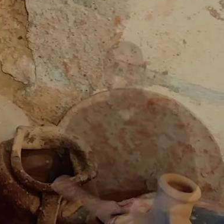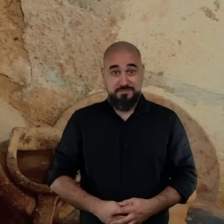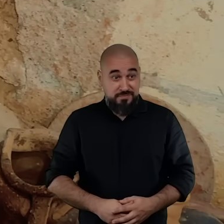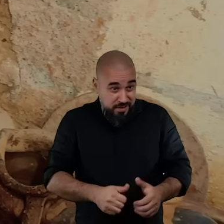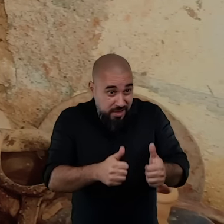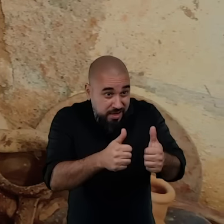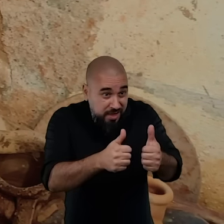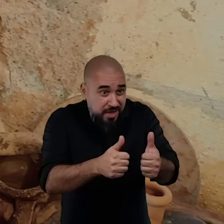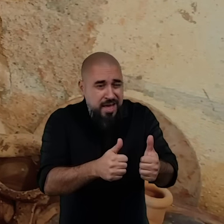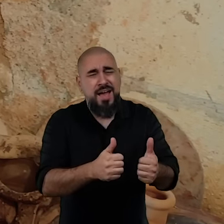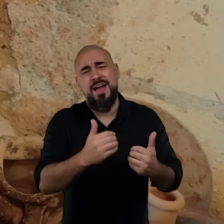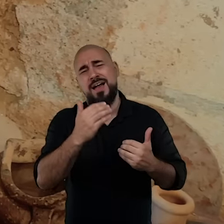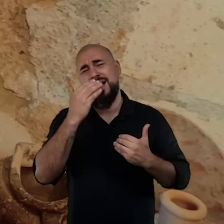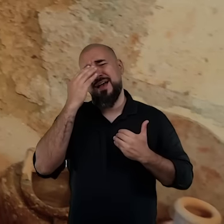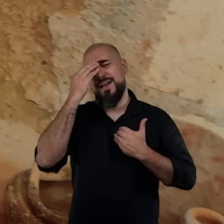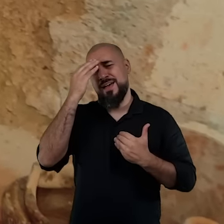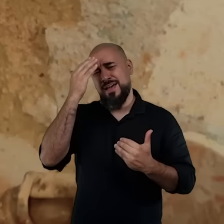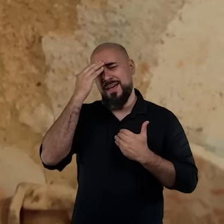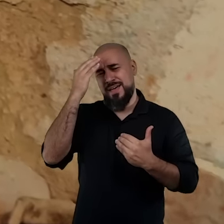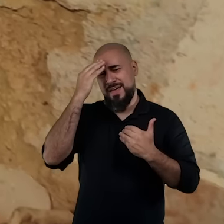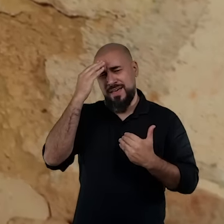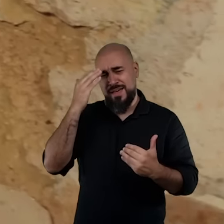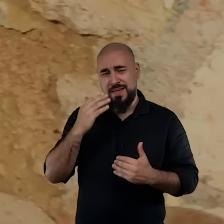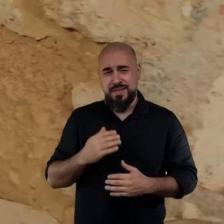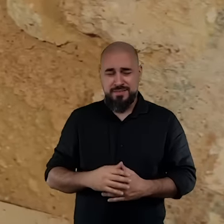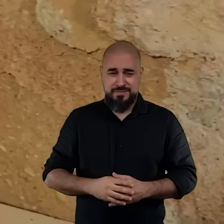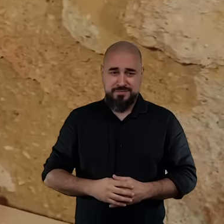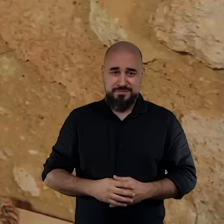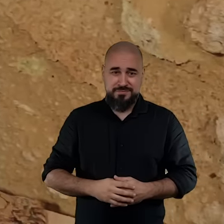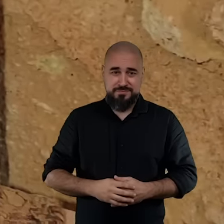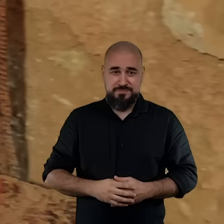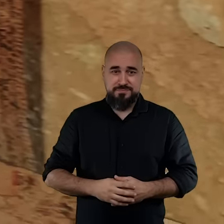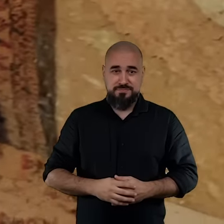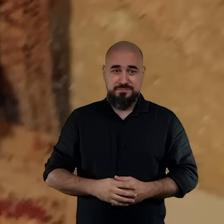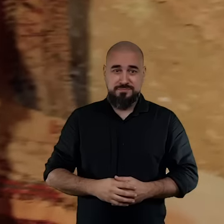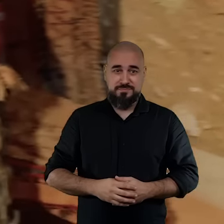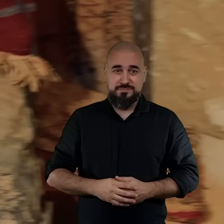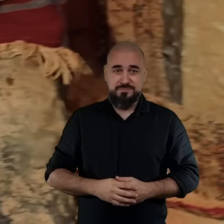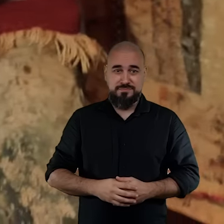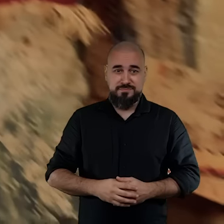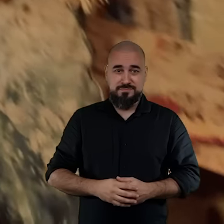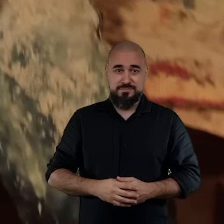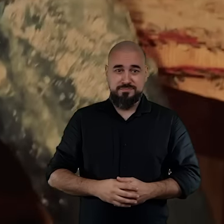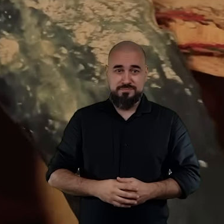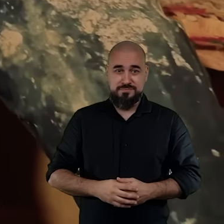Ok. Ah, obrigada. Thank you. Teşekkürler. Rica ederim.